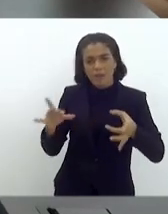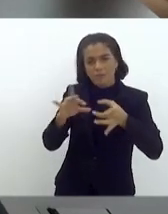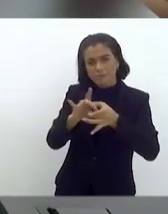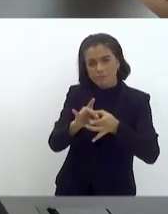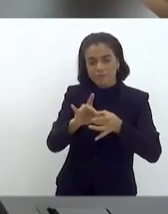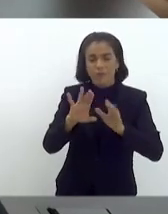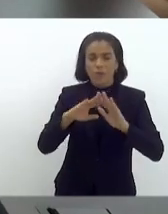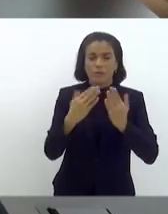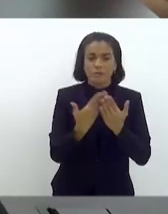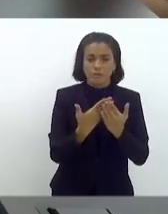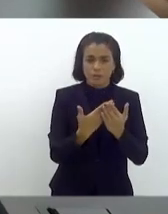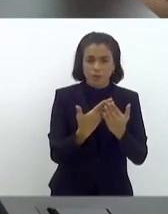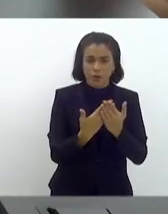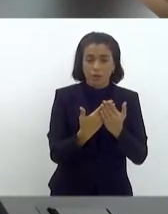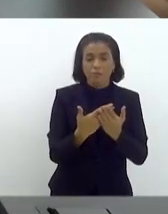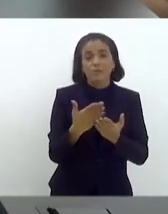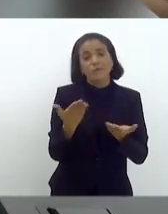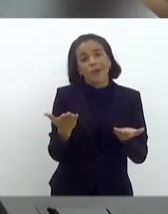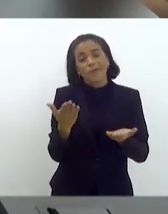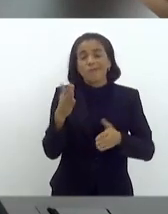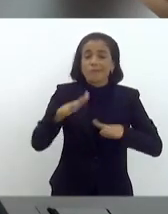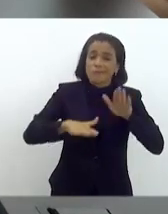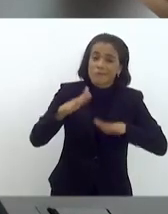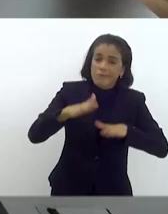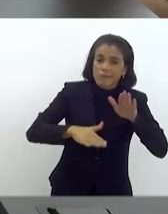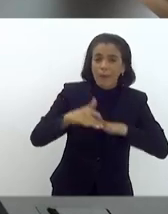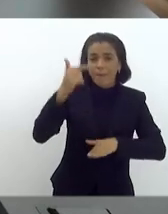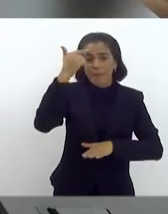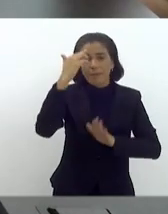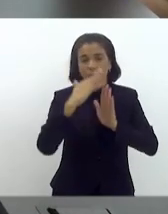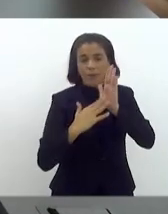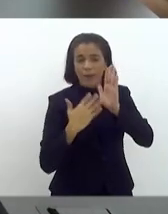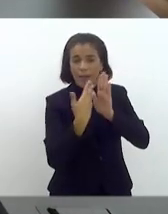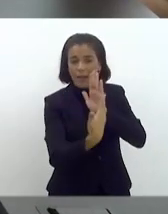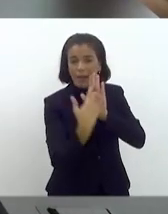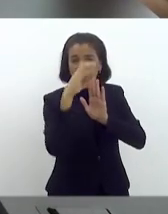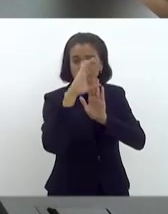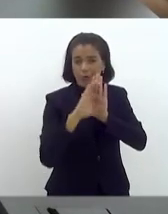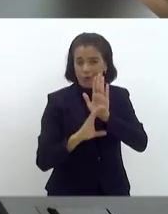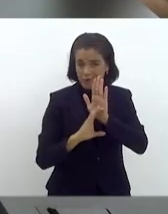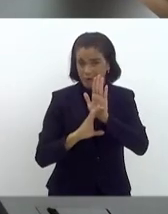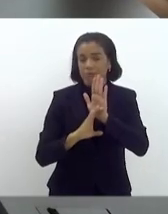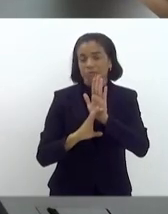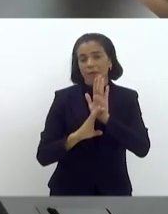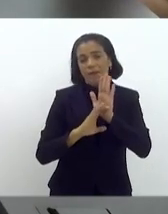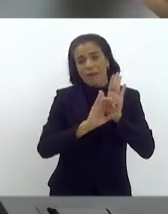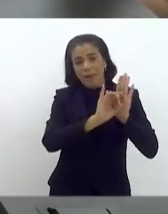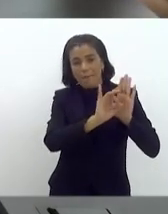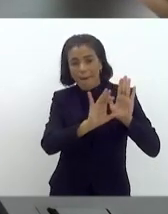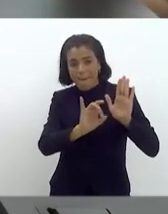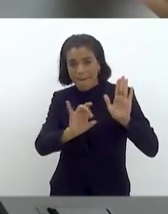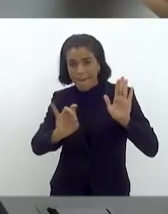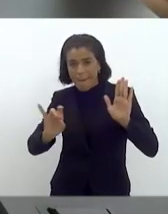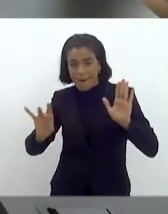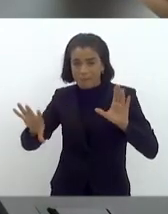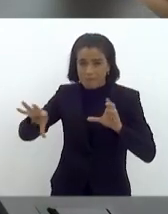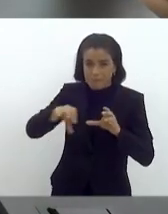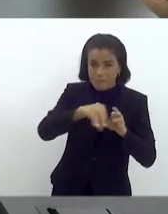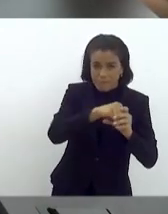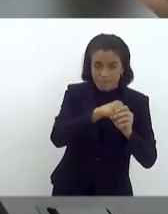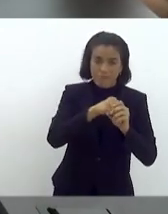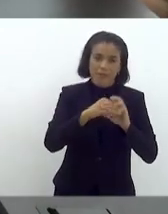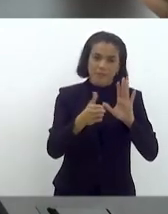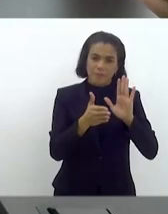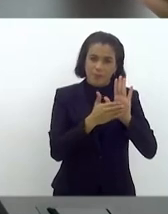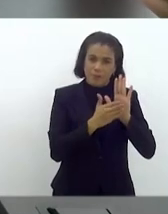então Talvez pensar nessa grade curricular desses dessas pessoas que fazem parte desse